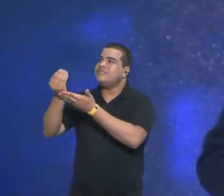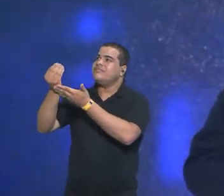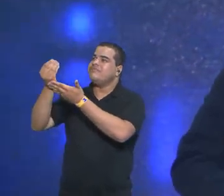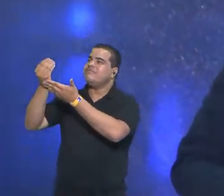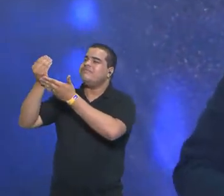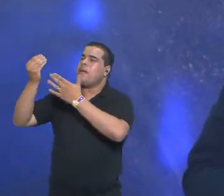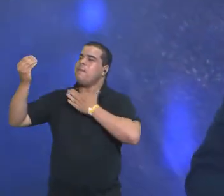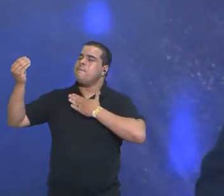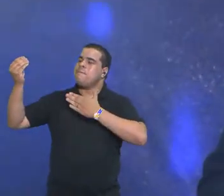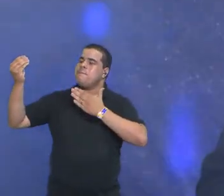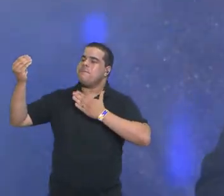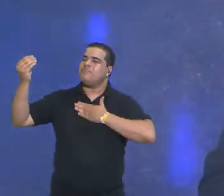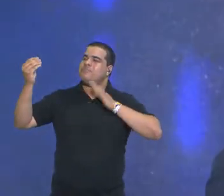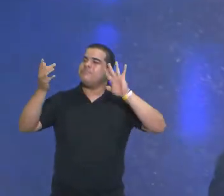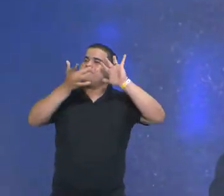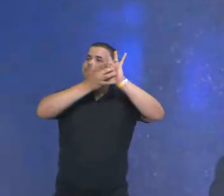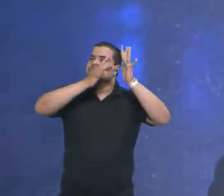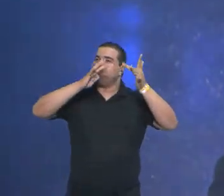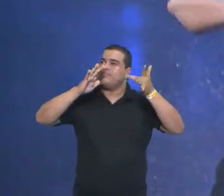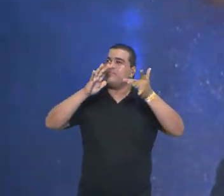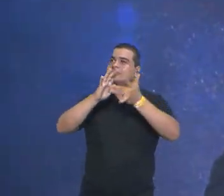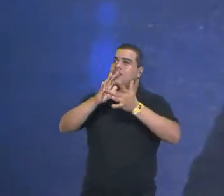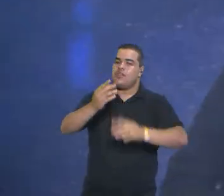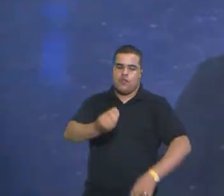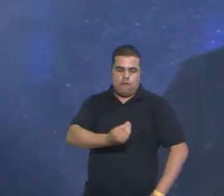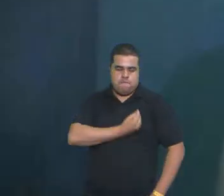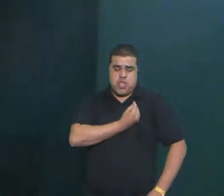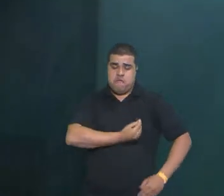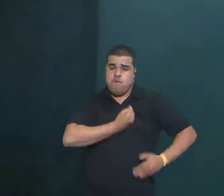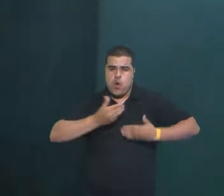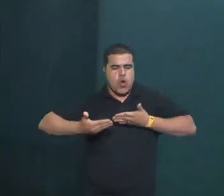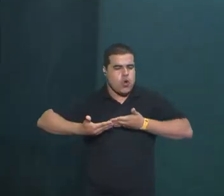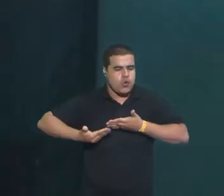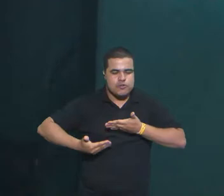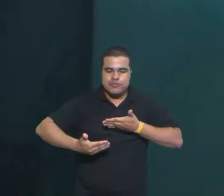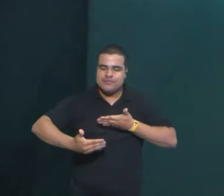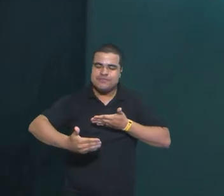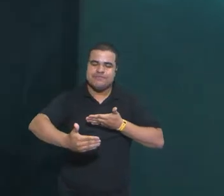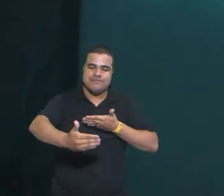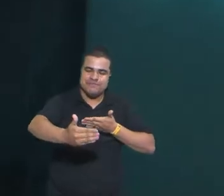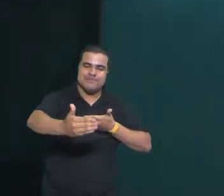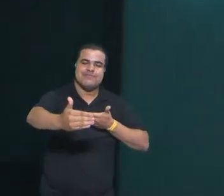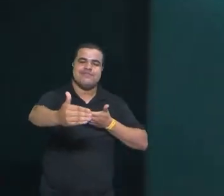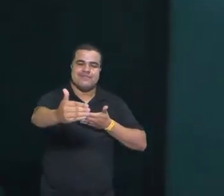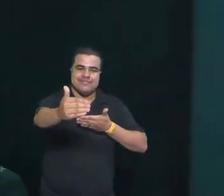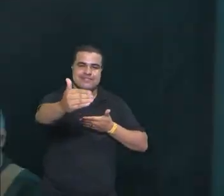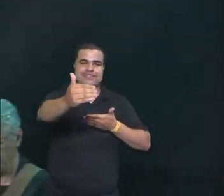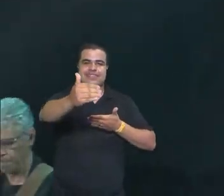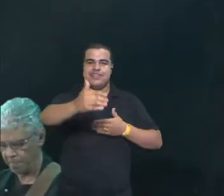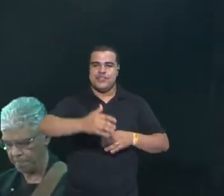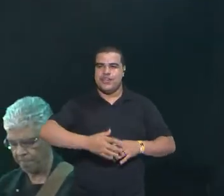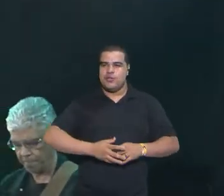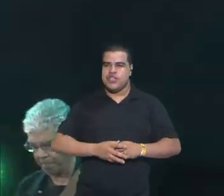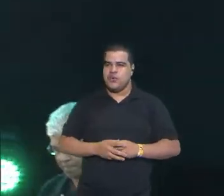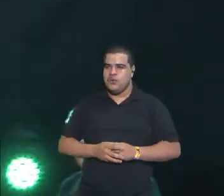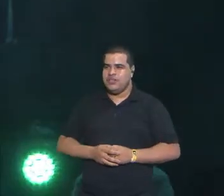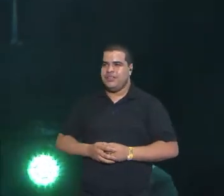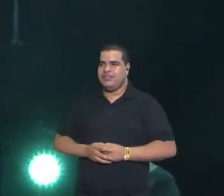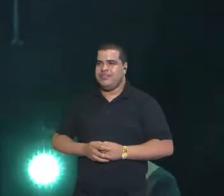está nas mãos do meu Jesus que viveva